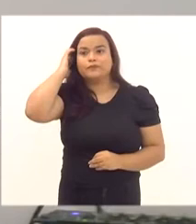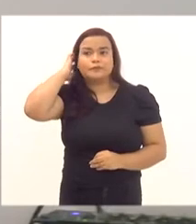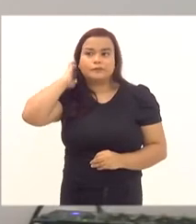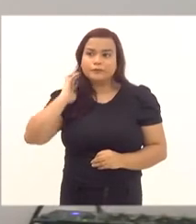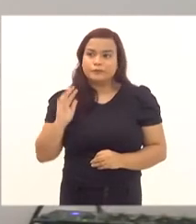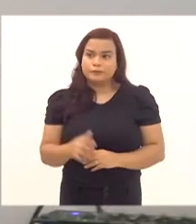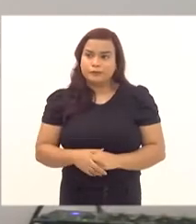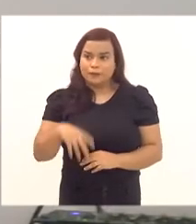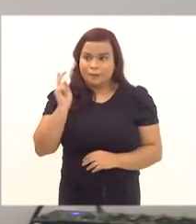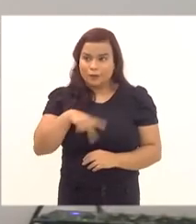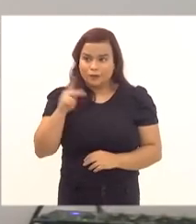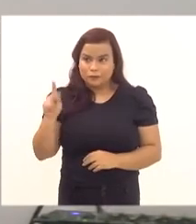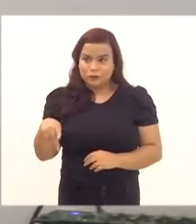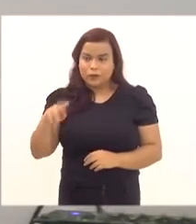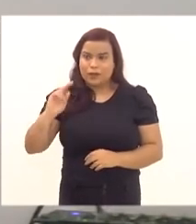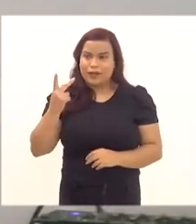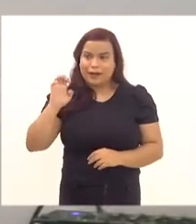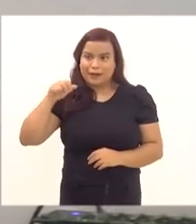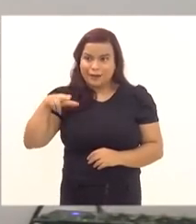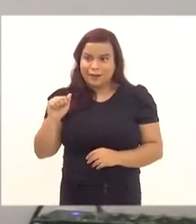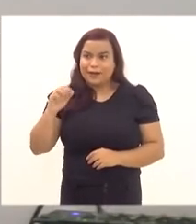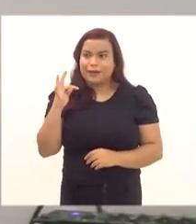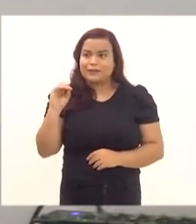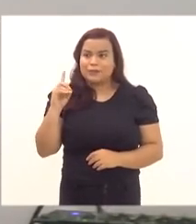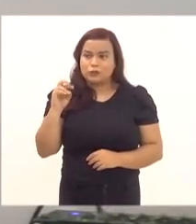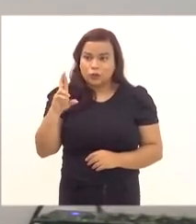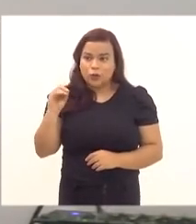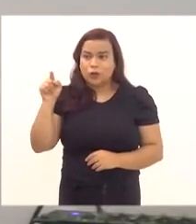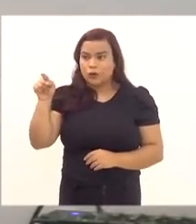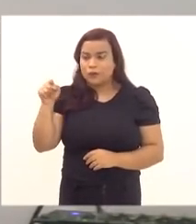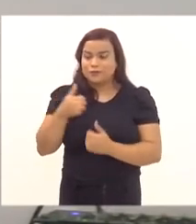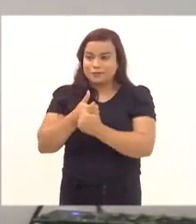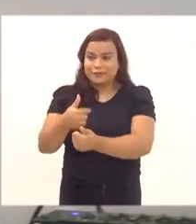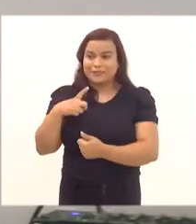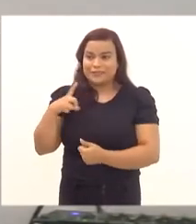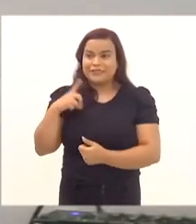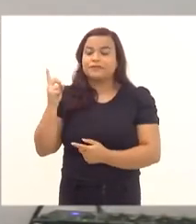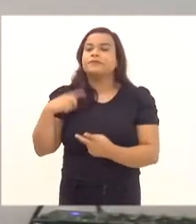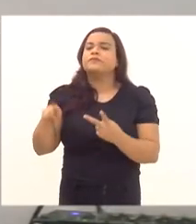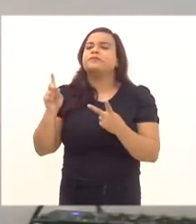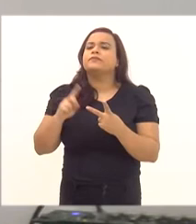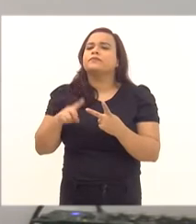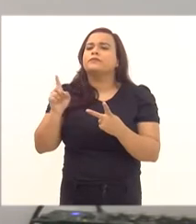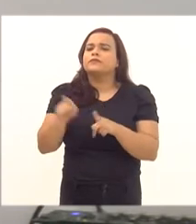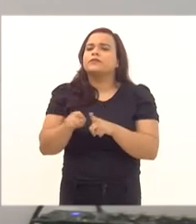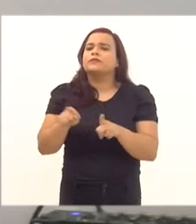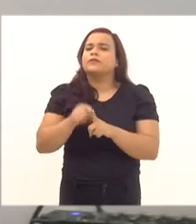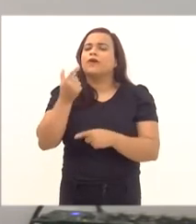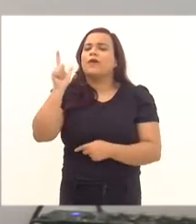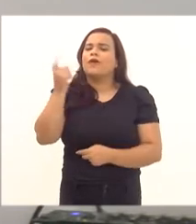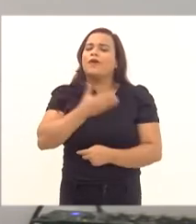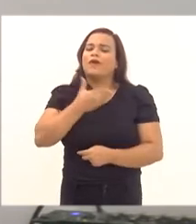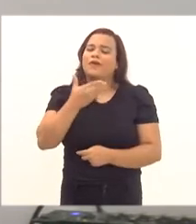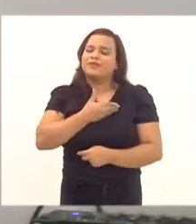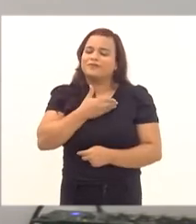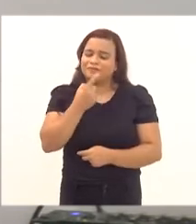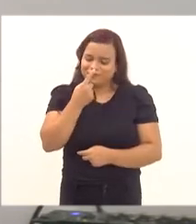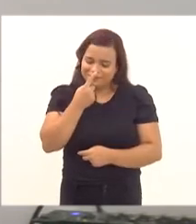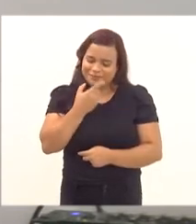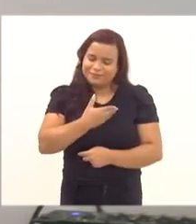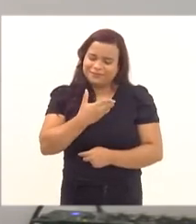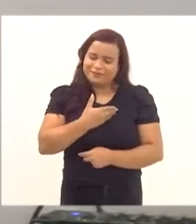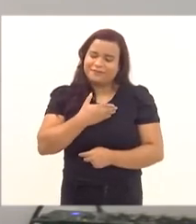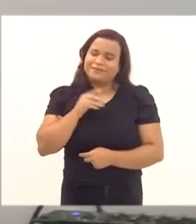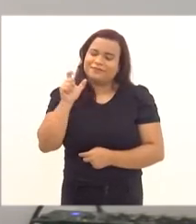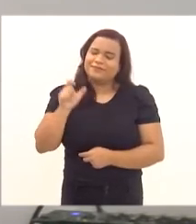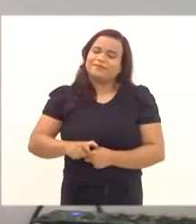pessoa da Professora Helena Theodoro que tá aqui nos acompanhando e também na pessoa de um outro companheiro muito querido tá apanhando de